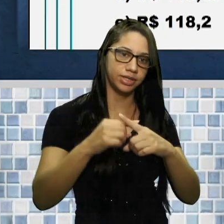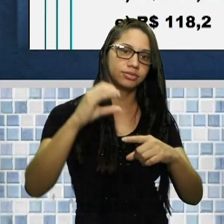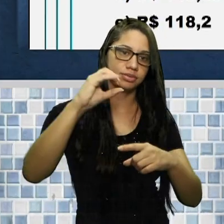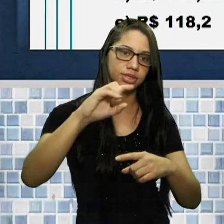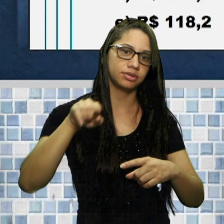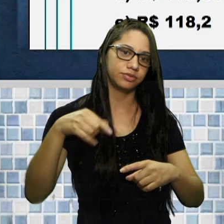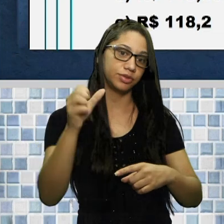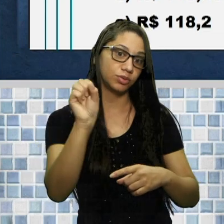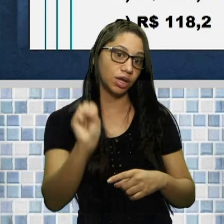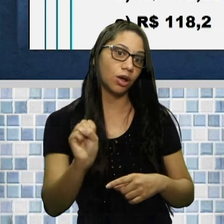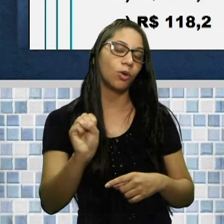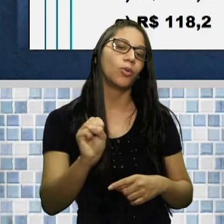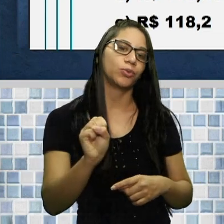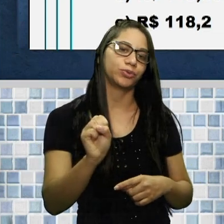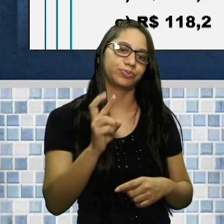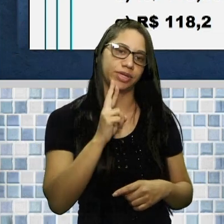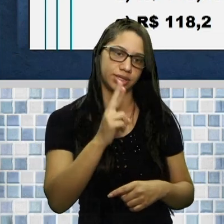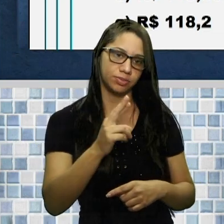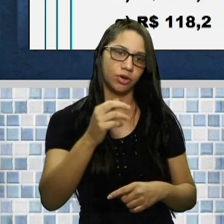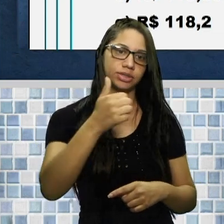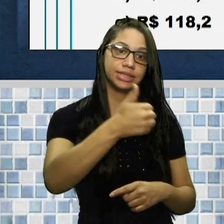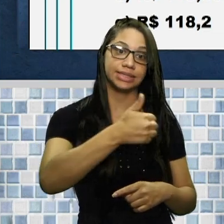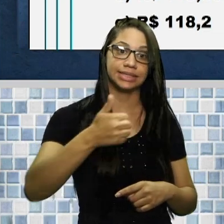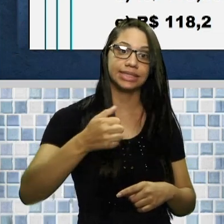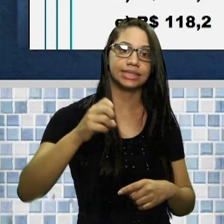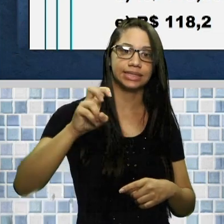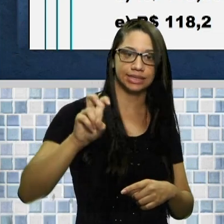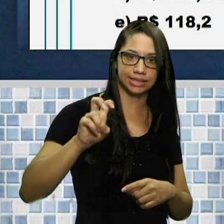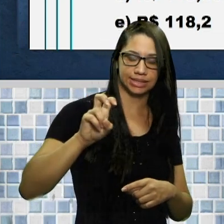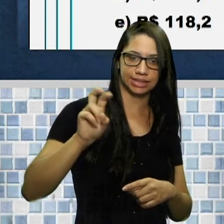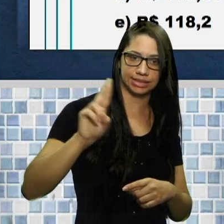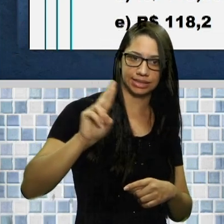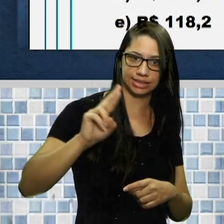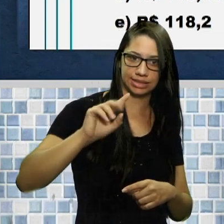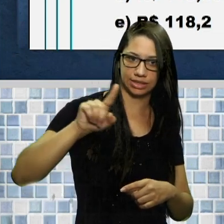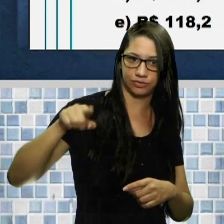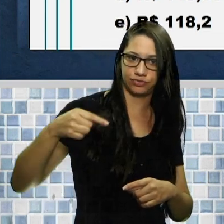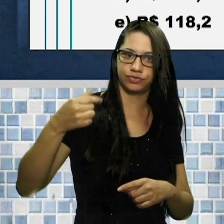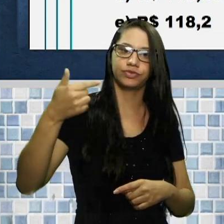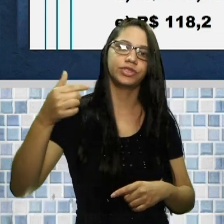1,2 vezes 0,8. Encontramos